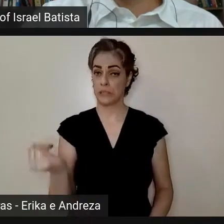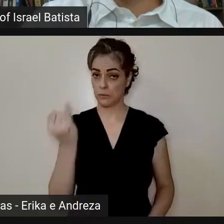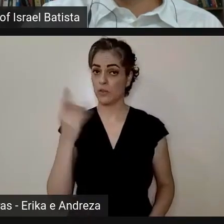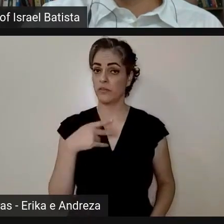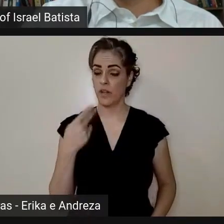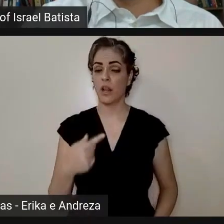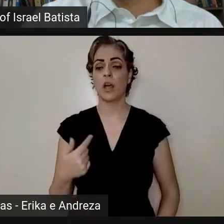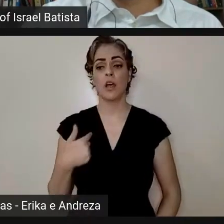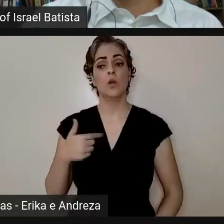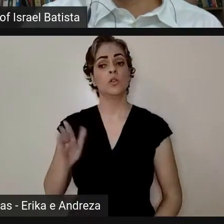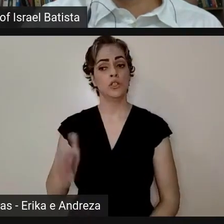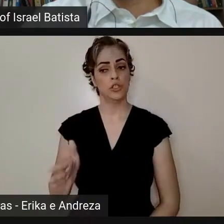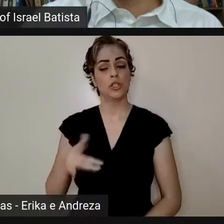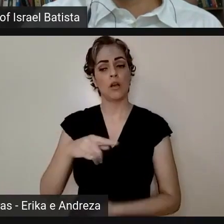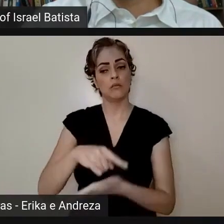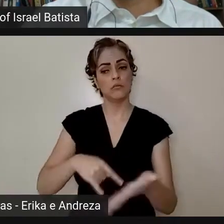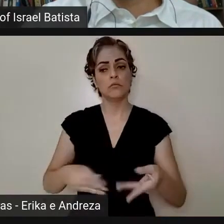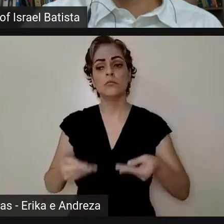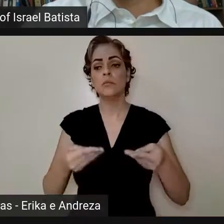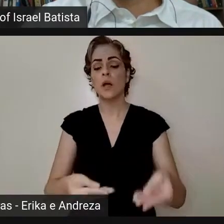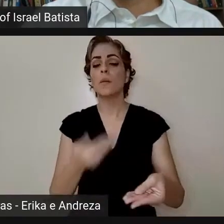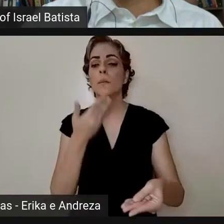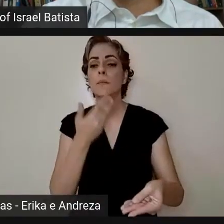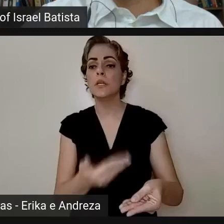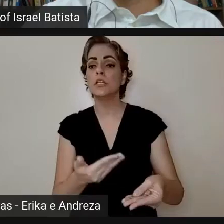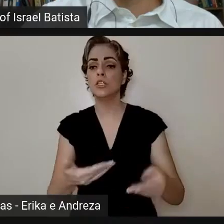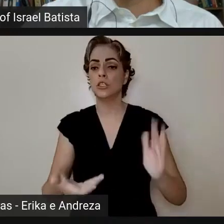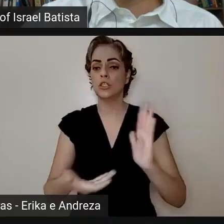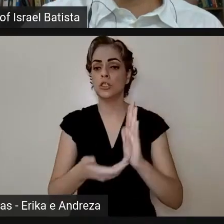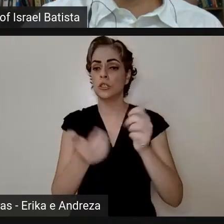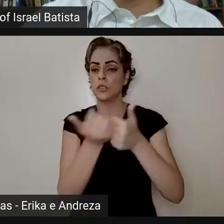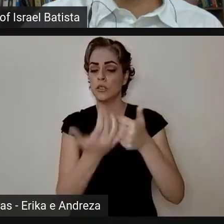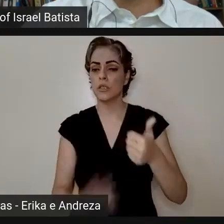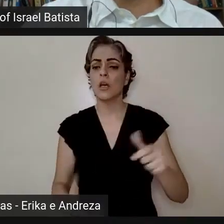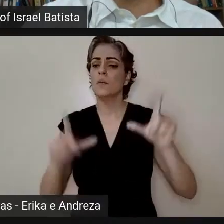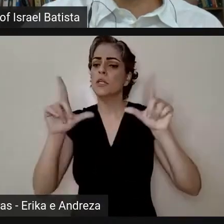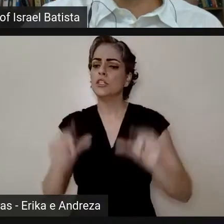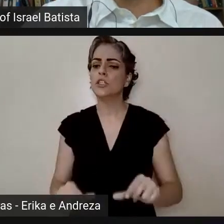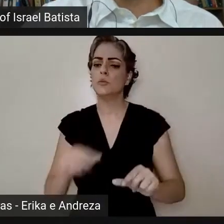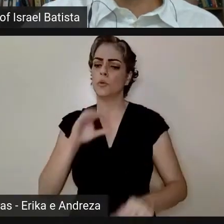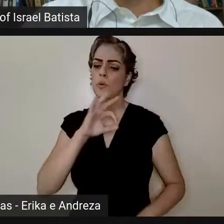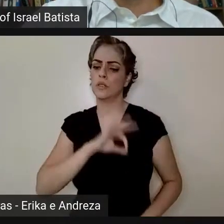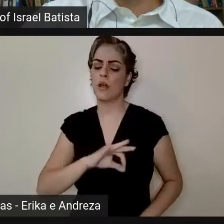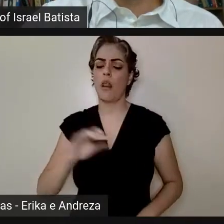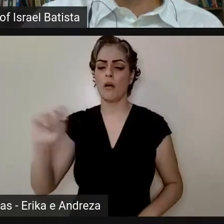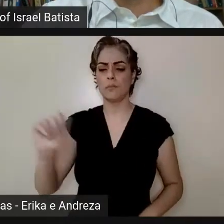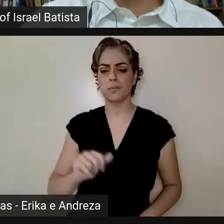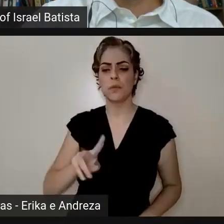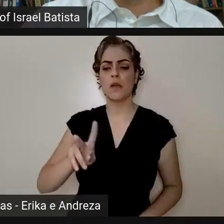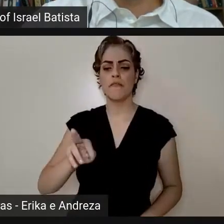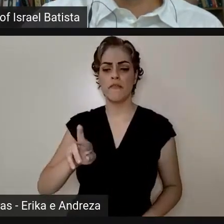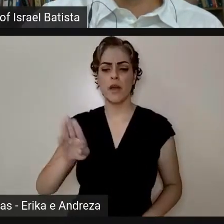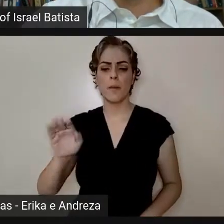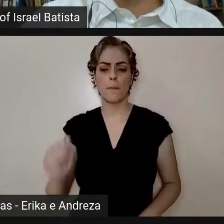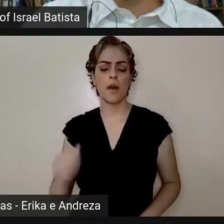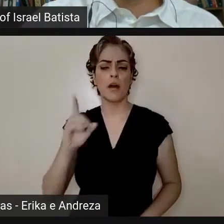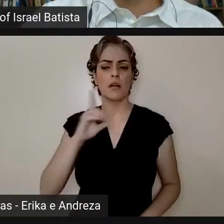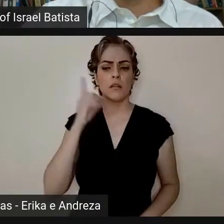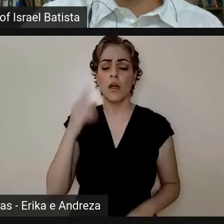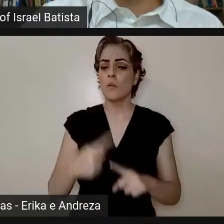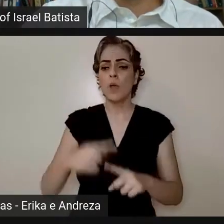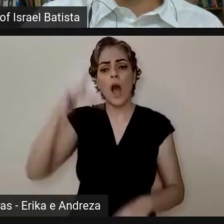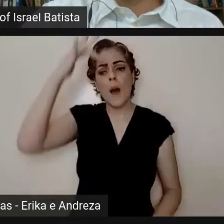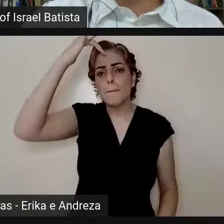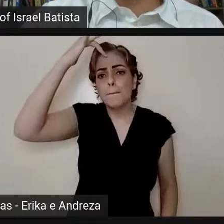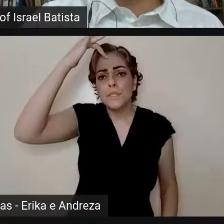indicação à mesa da Câmara para reduzir a cota e a verba parlamentar dos deputados federais, porque é absurdo o valor que